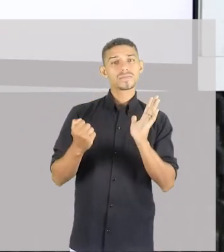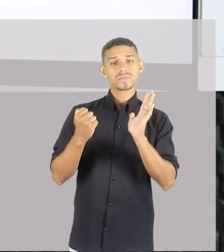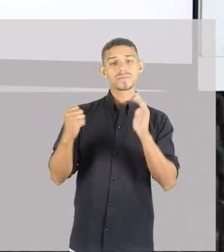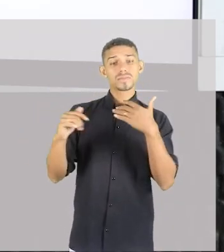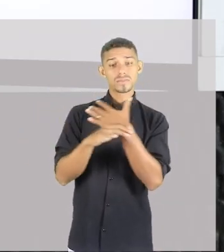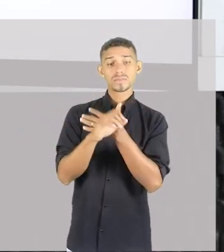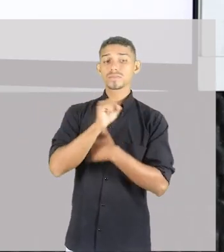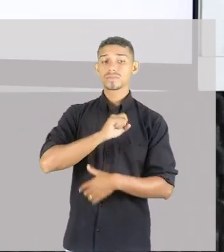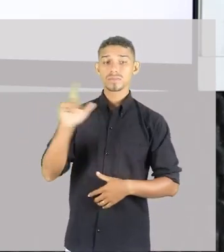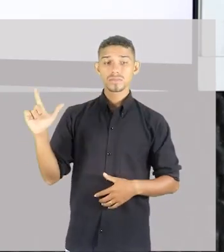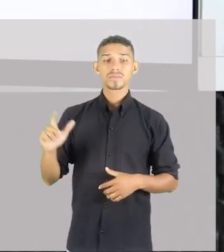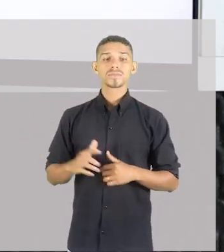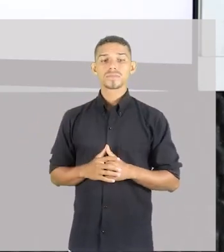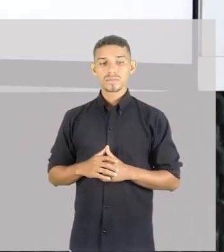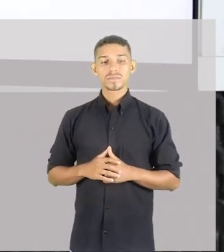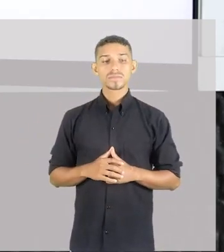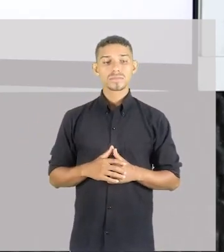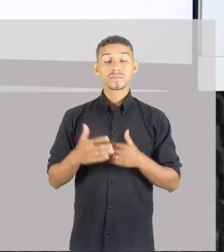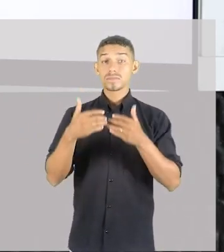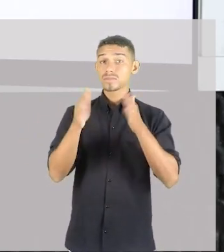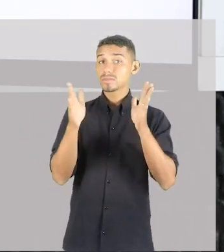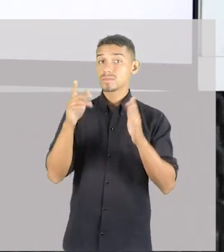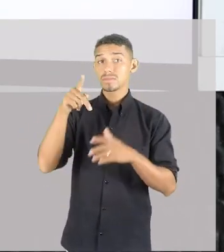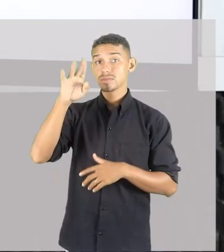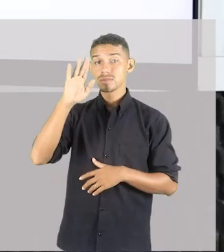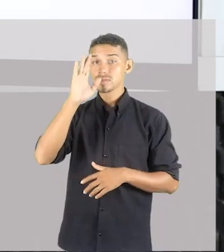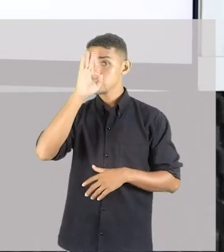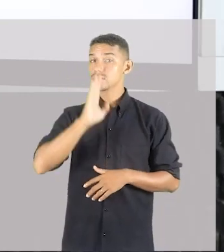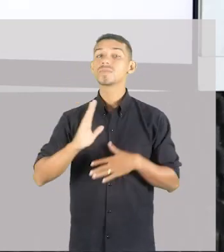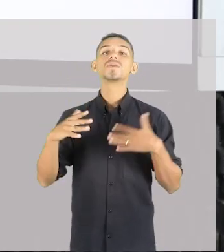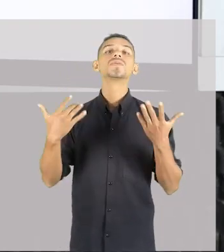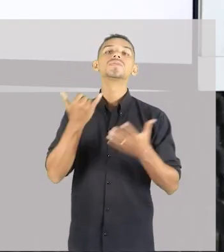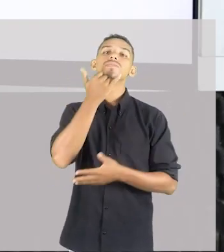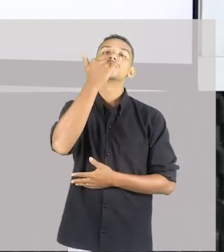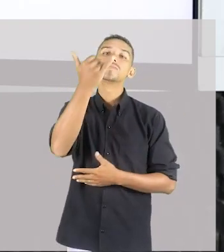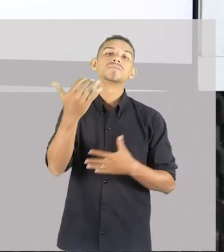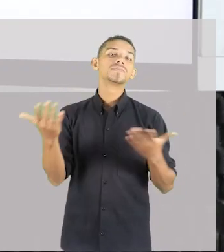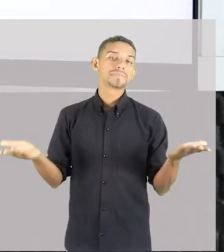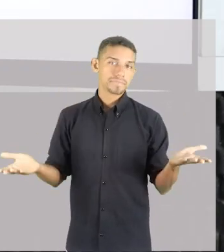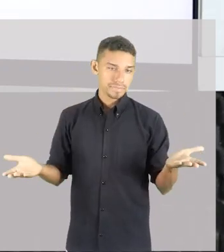cidade de São Luís. Pois é, aberto ao público. Tá lá. E aí, qual é a tua desculpa?